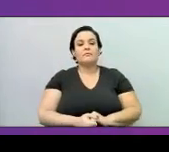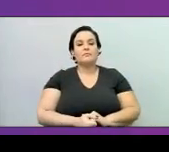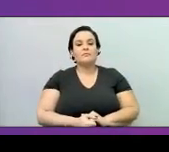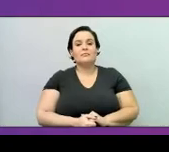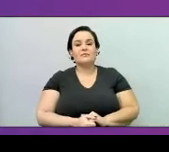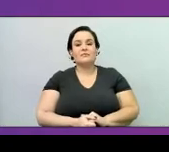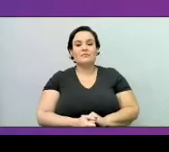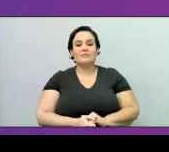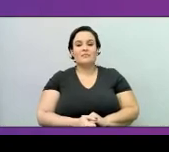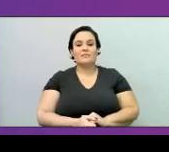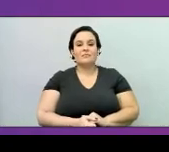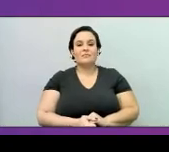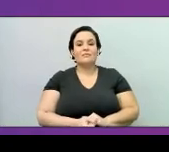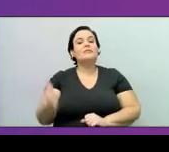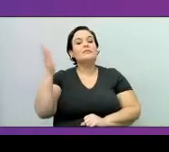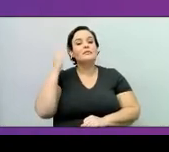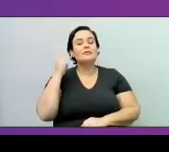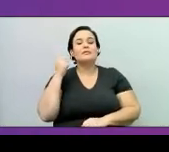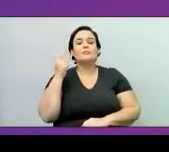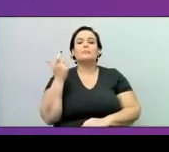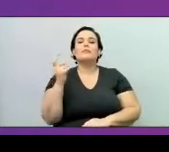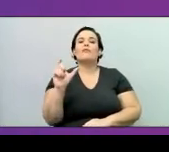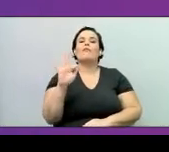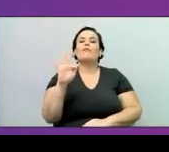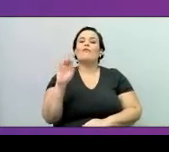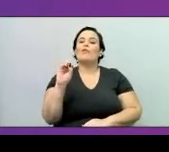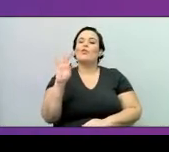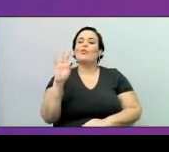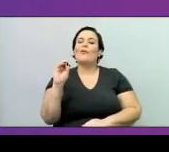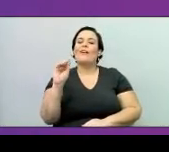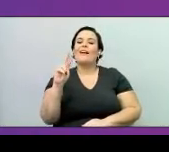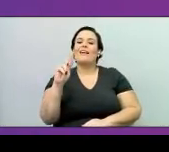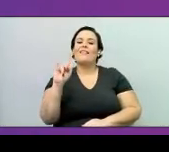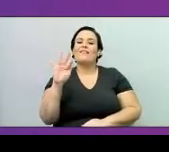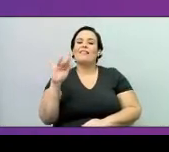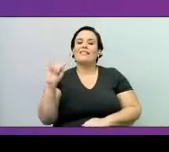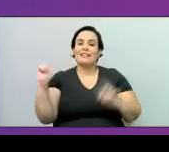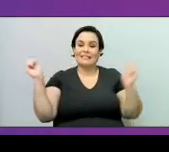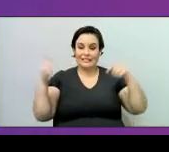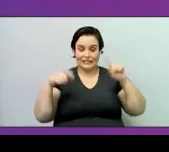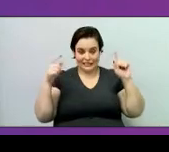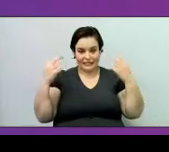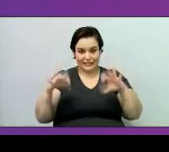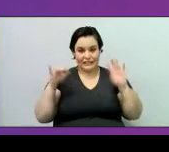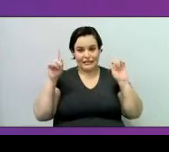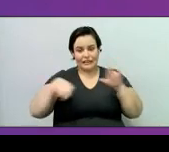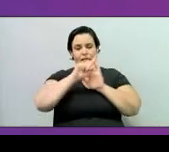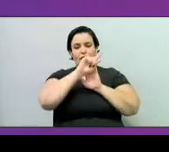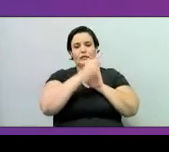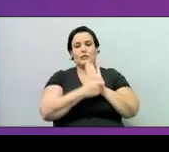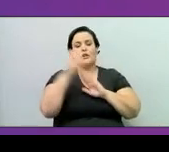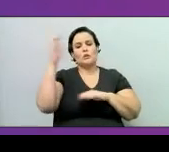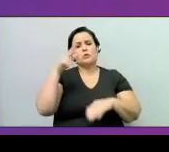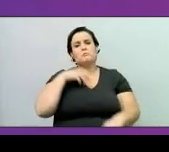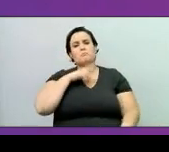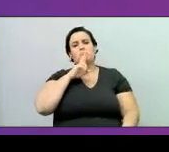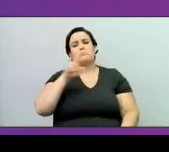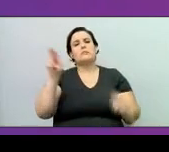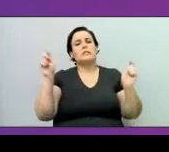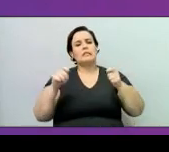o termo fotografia Ainda cabe nos dias atuais no entendimento de que é uma escrita o Carlos eu e eu respondi que cabe sim